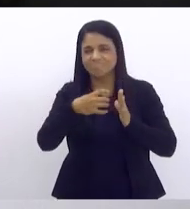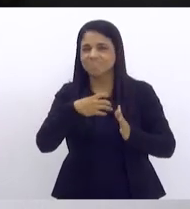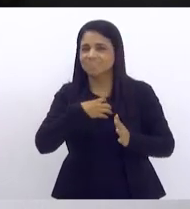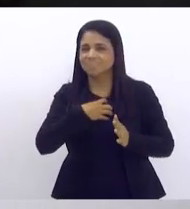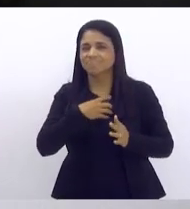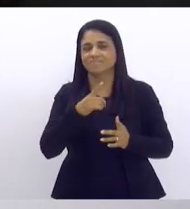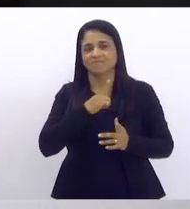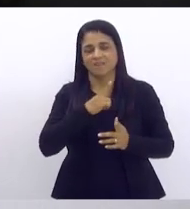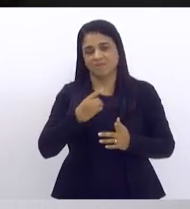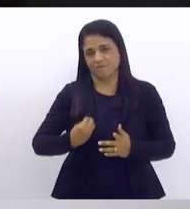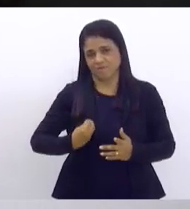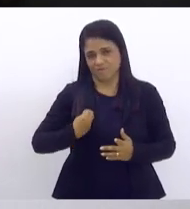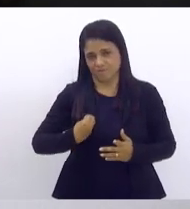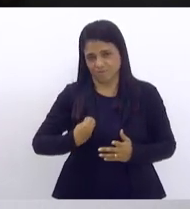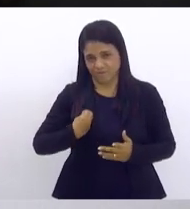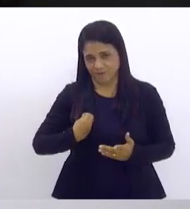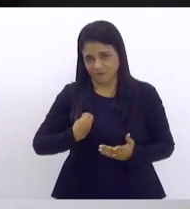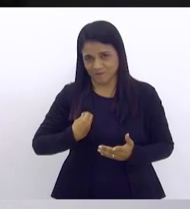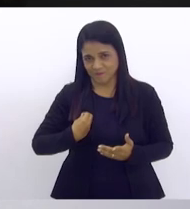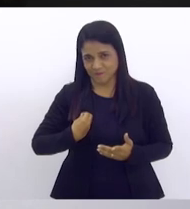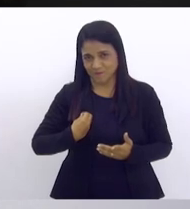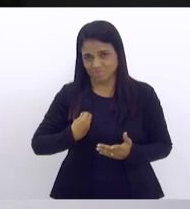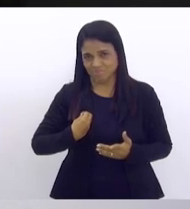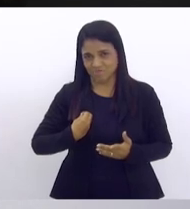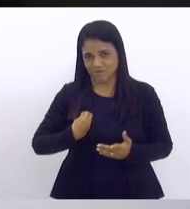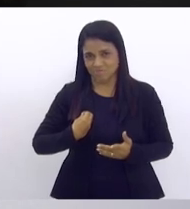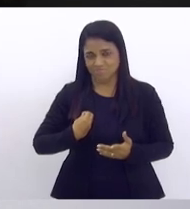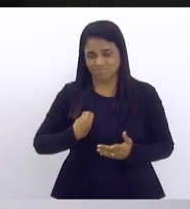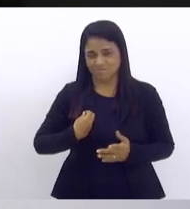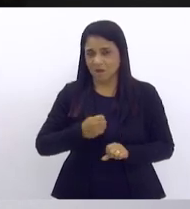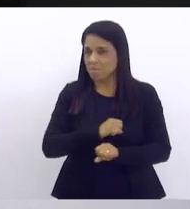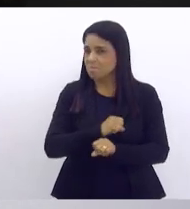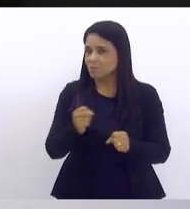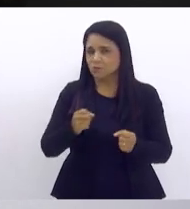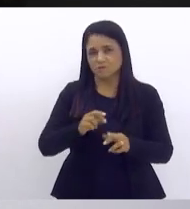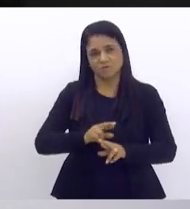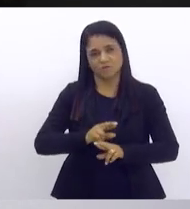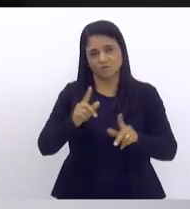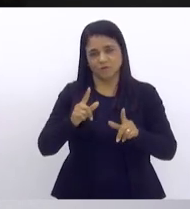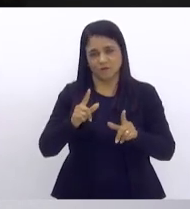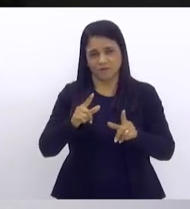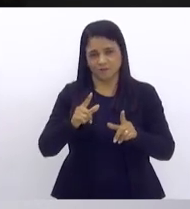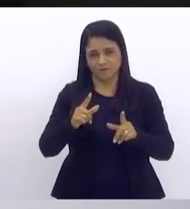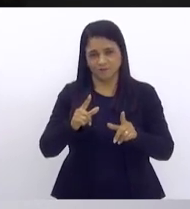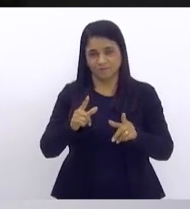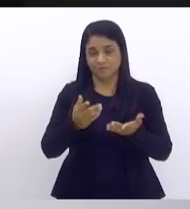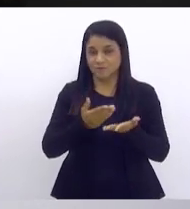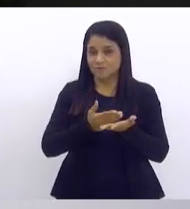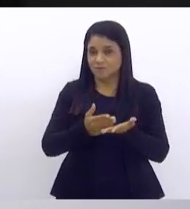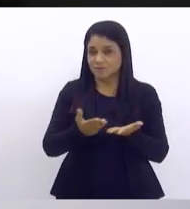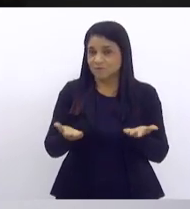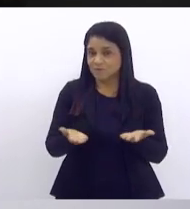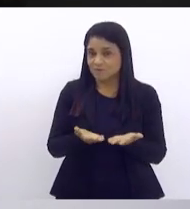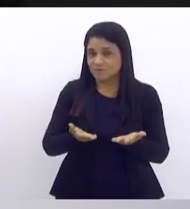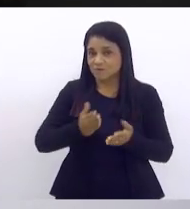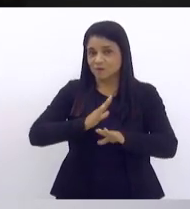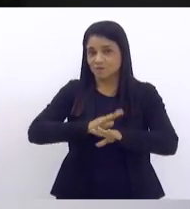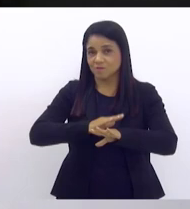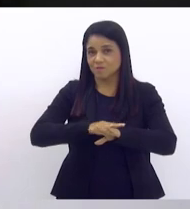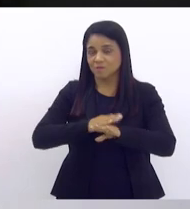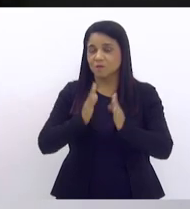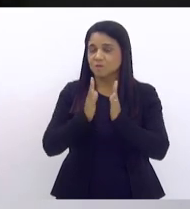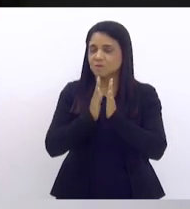está aqui. Por isso não poderia ser diferente que nós fizéssemos o início desse momento pedindo